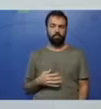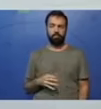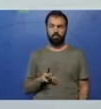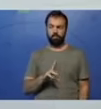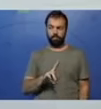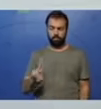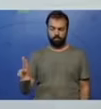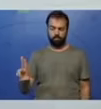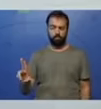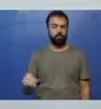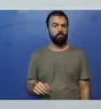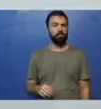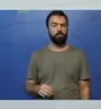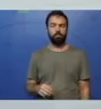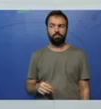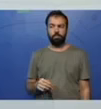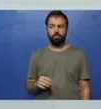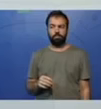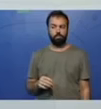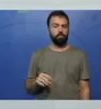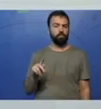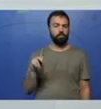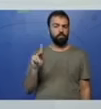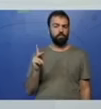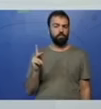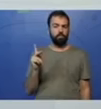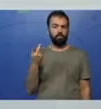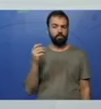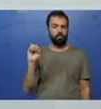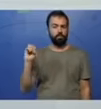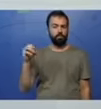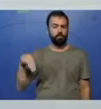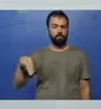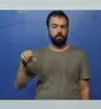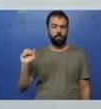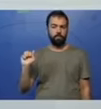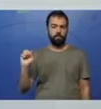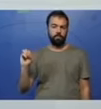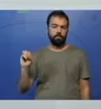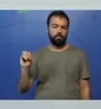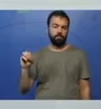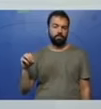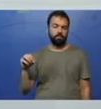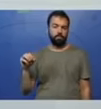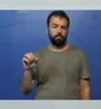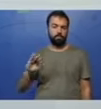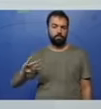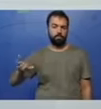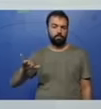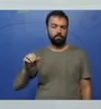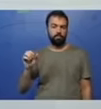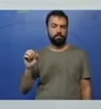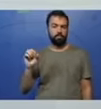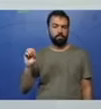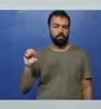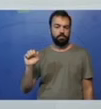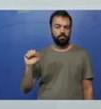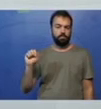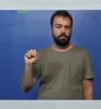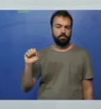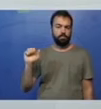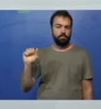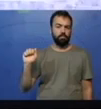animal cujo nome científico é Homo sapiens. O gato doméstico, chamado de Catus domesticus.